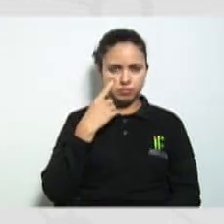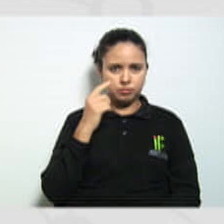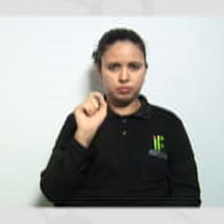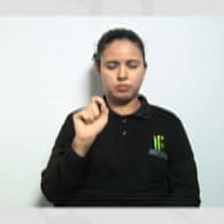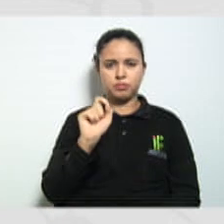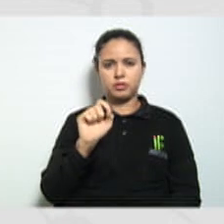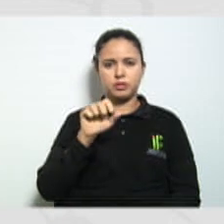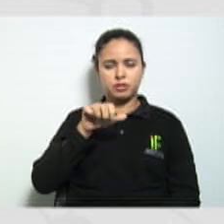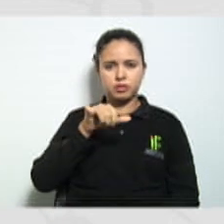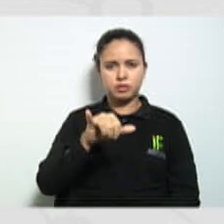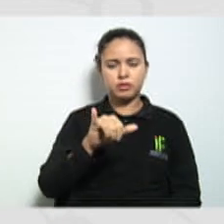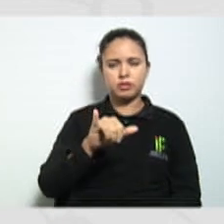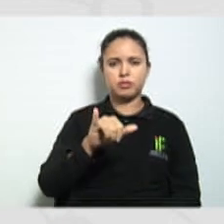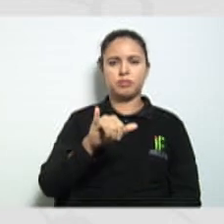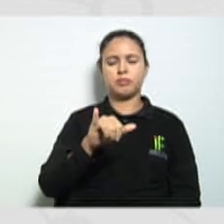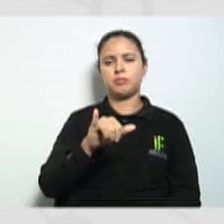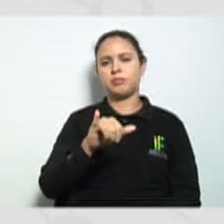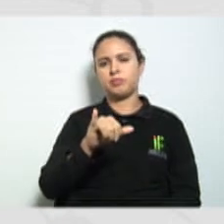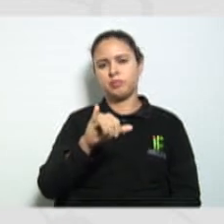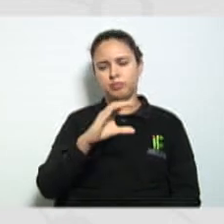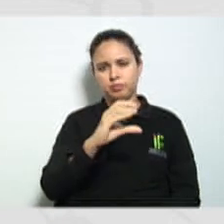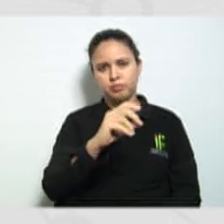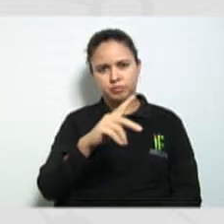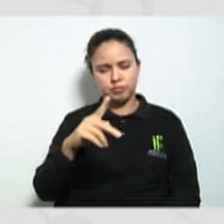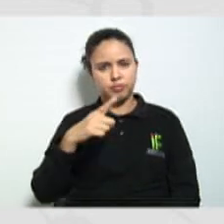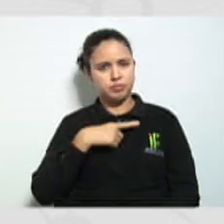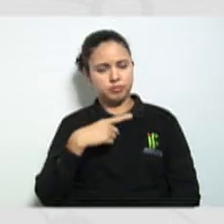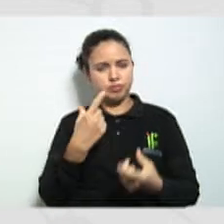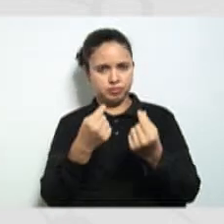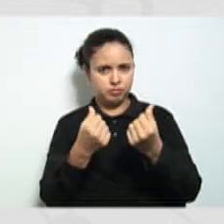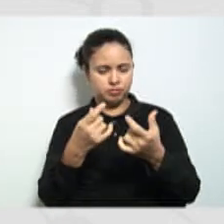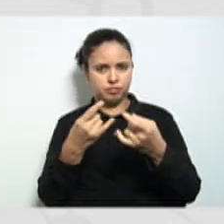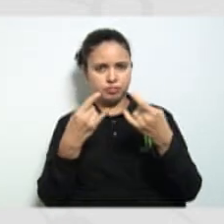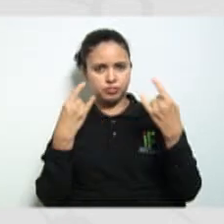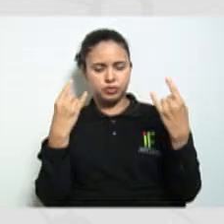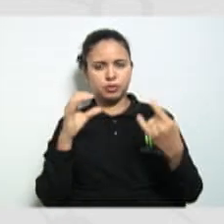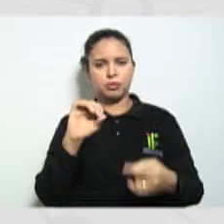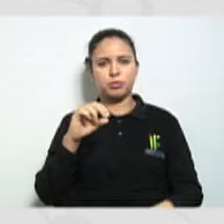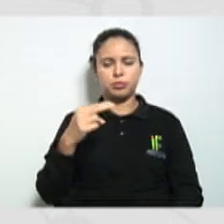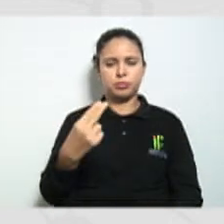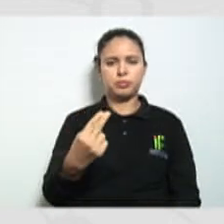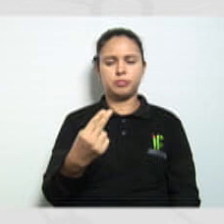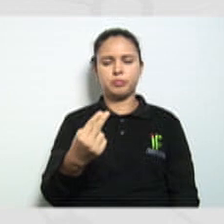a cooperativa teve lucro ou